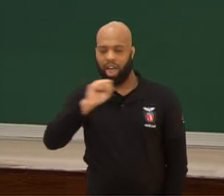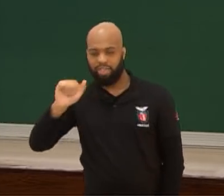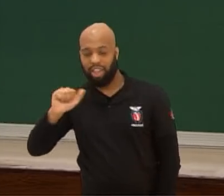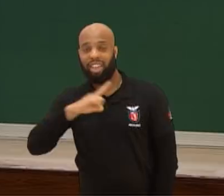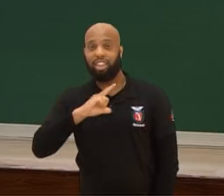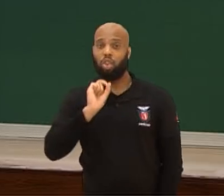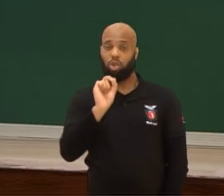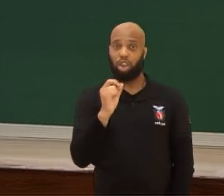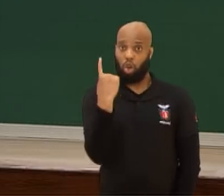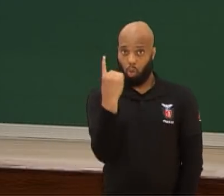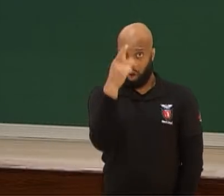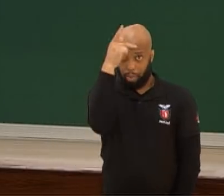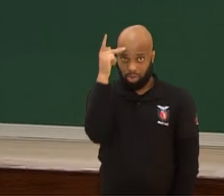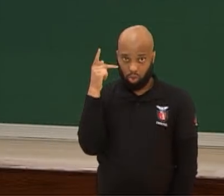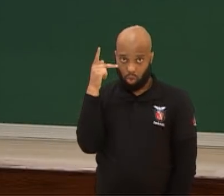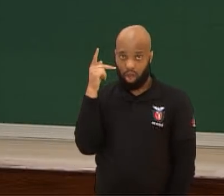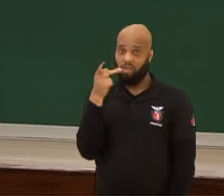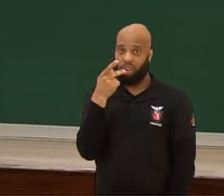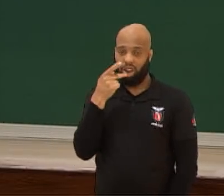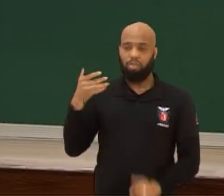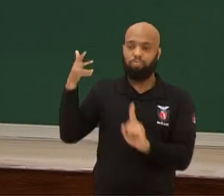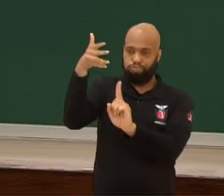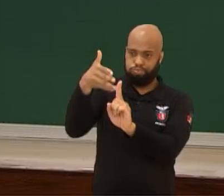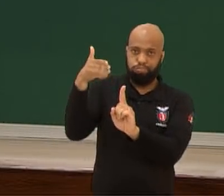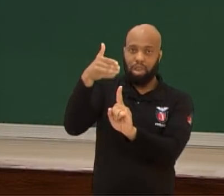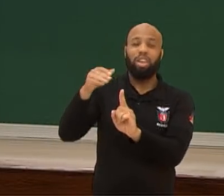e vários receptores.